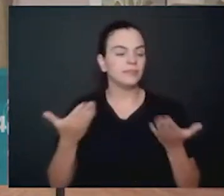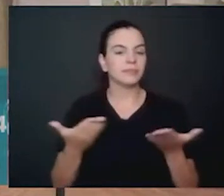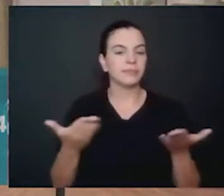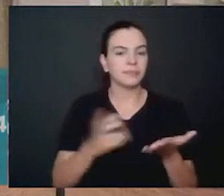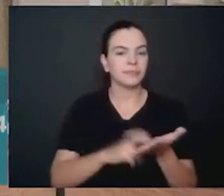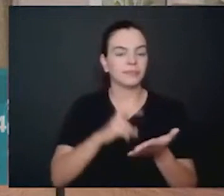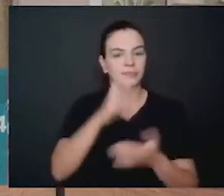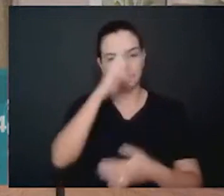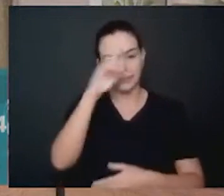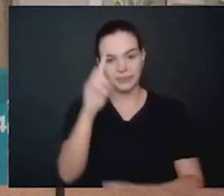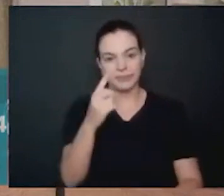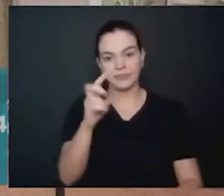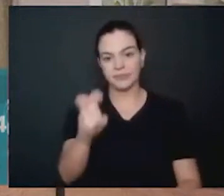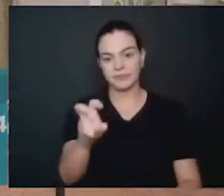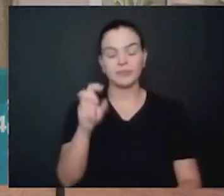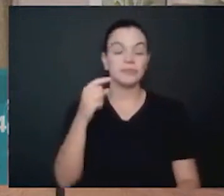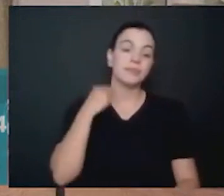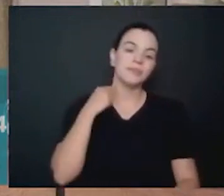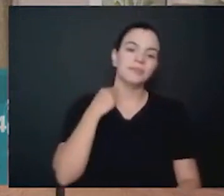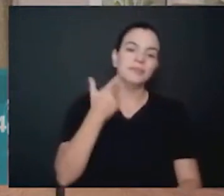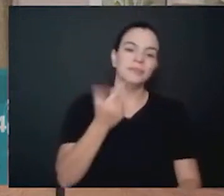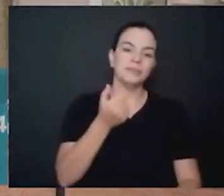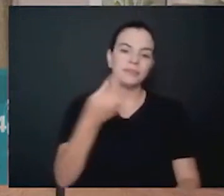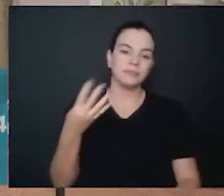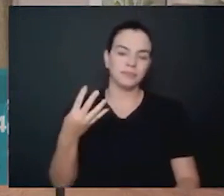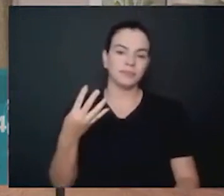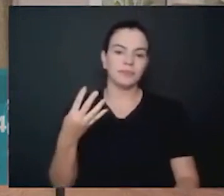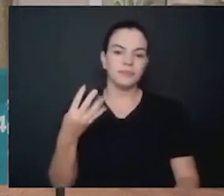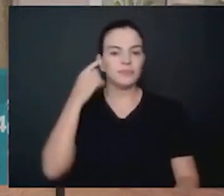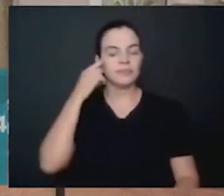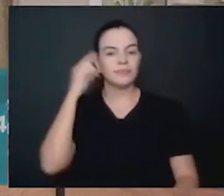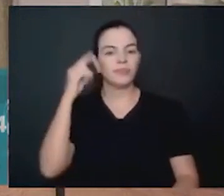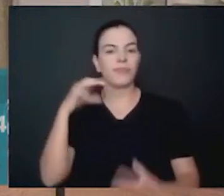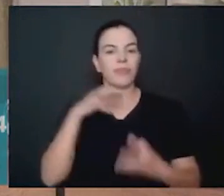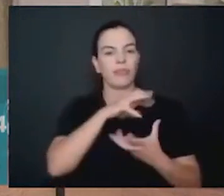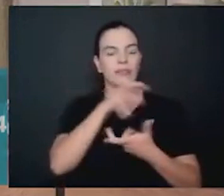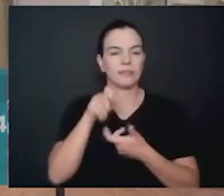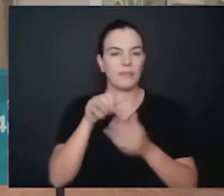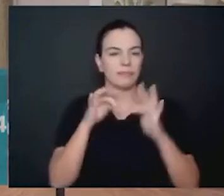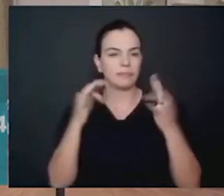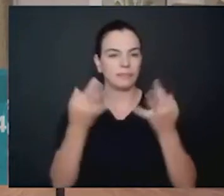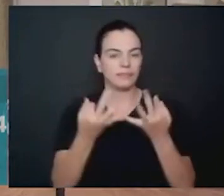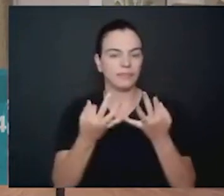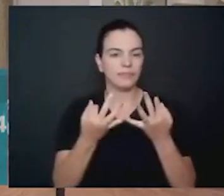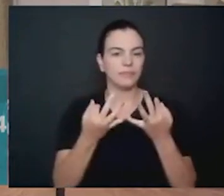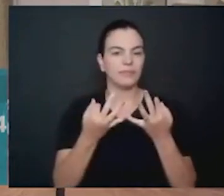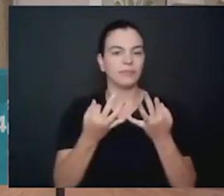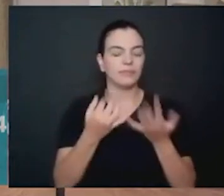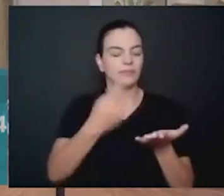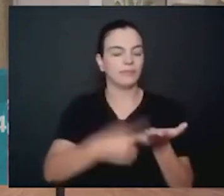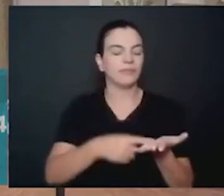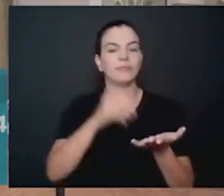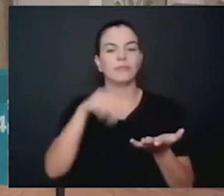15 de maio de 2024 hoje dia internacional da família conforme determinação da ONU